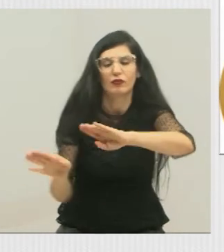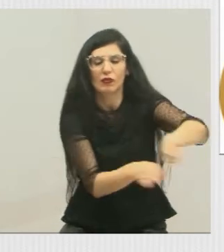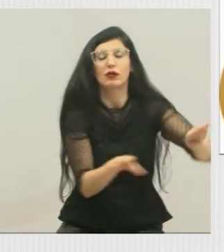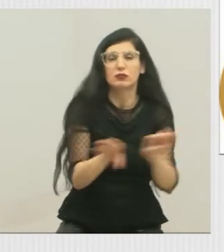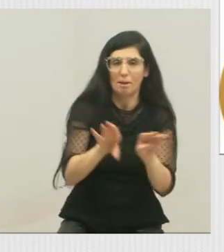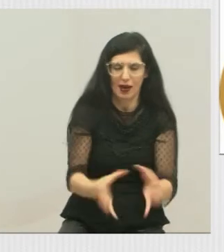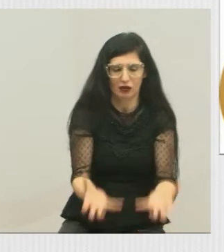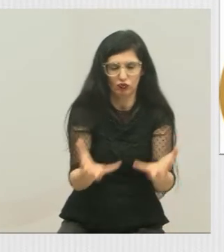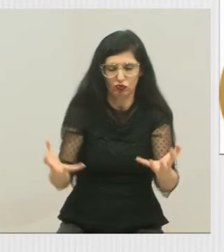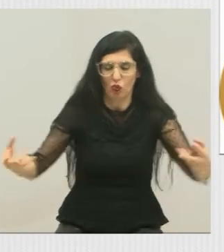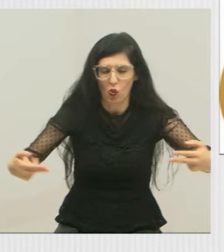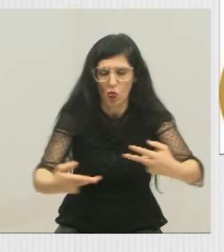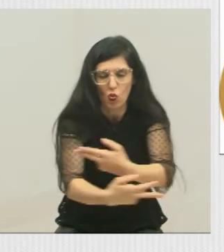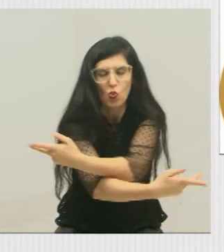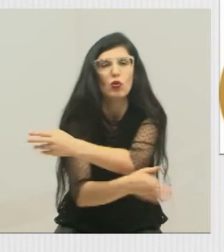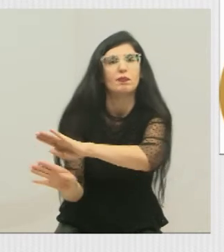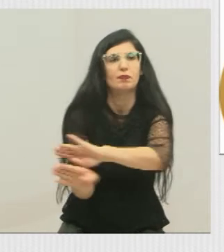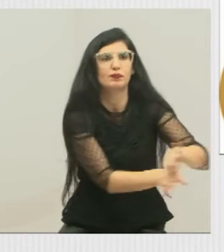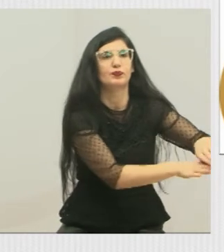o próximo